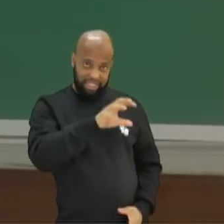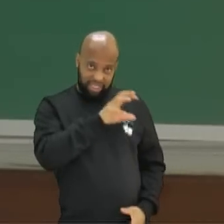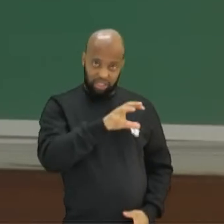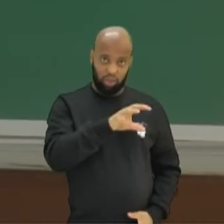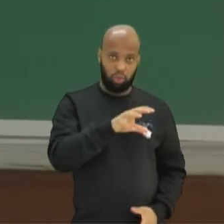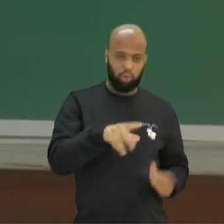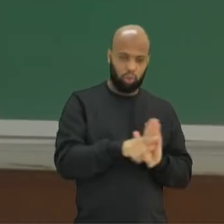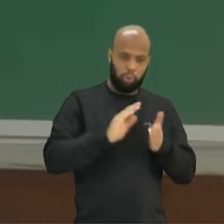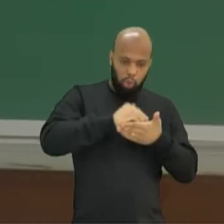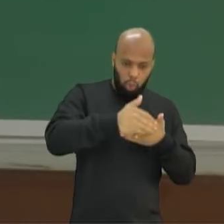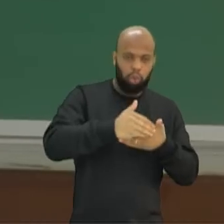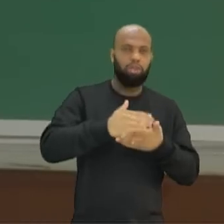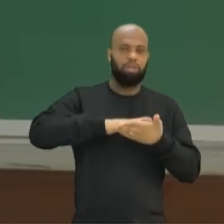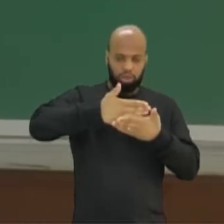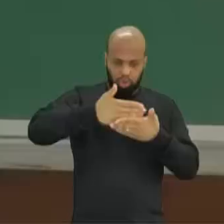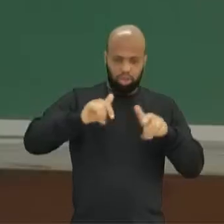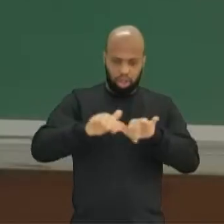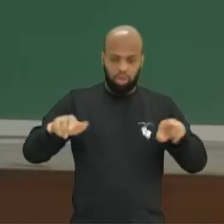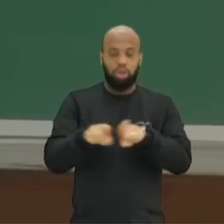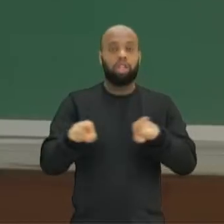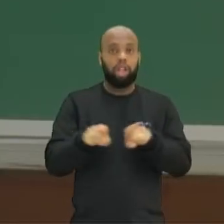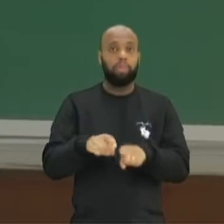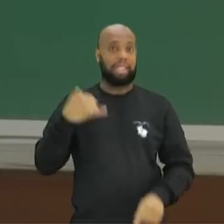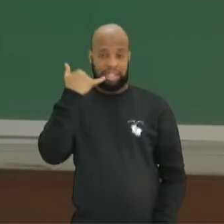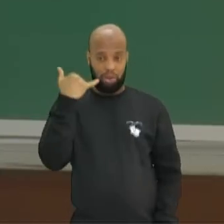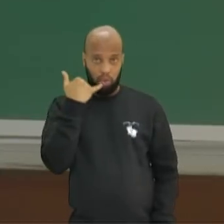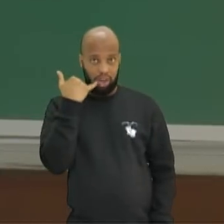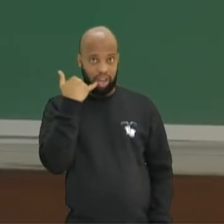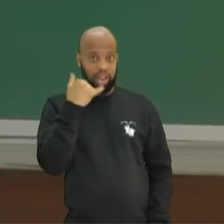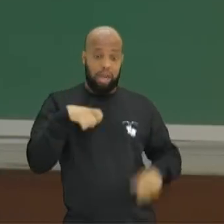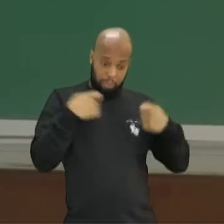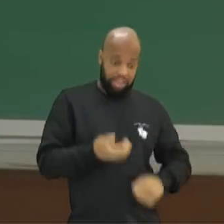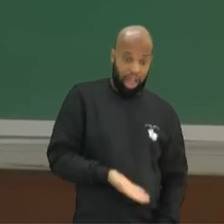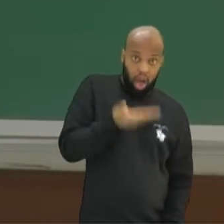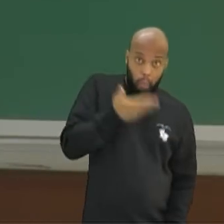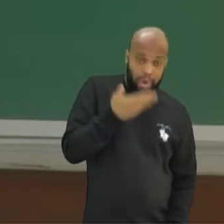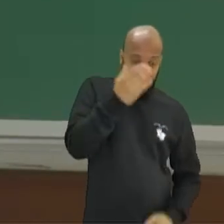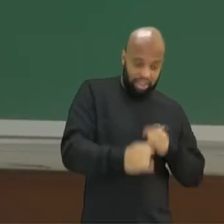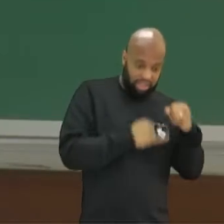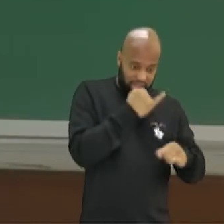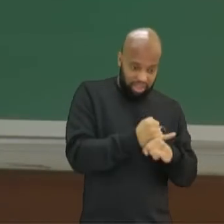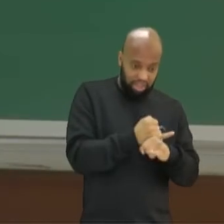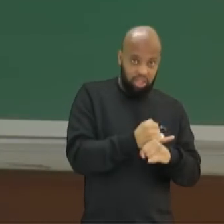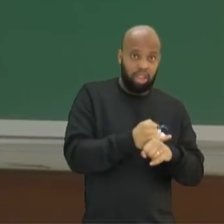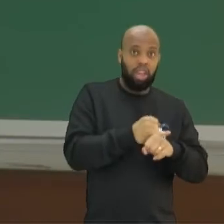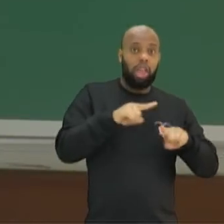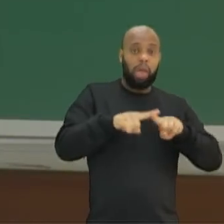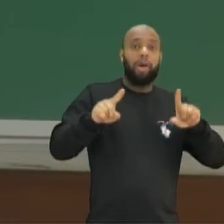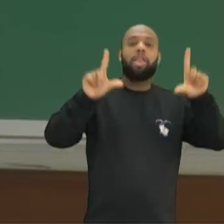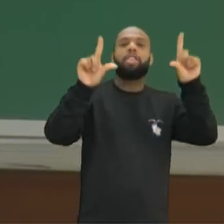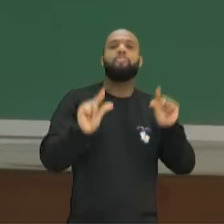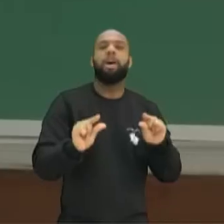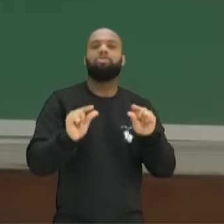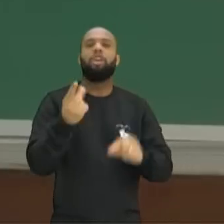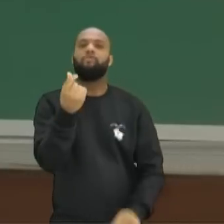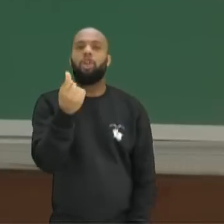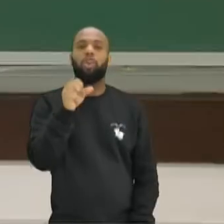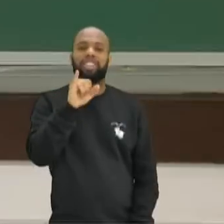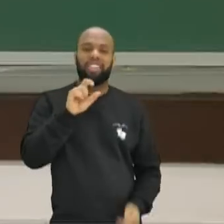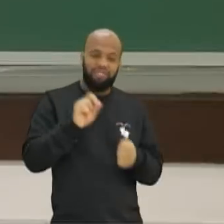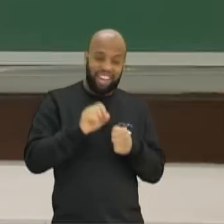nossos computadores e celulares, além do aumento do acesso à internet, por meio da redução de seus preços, nada disso